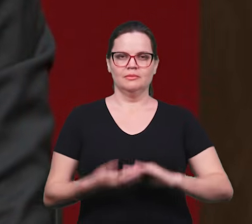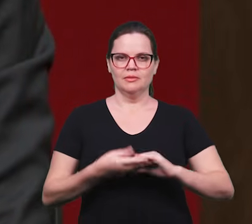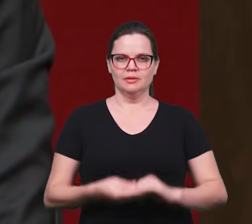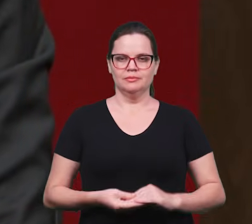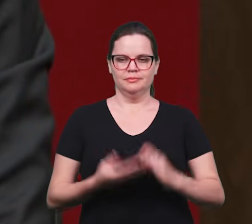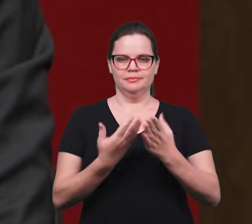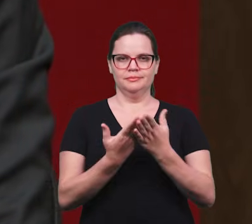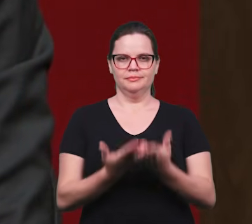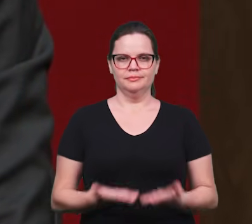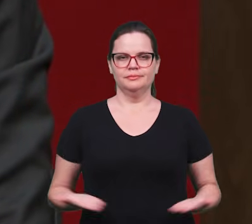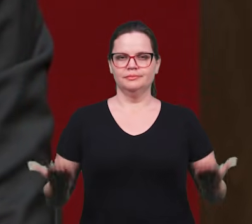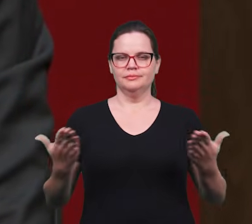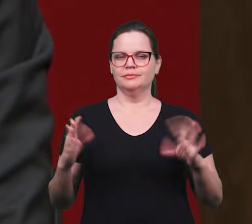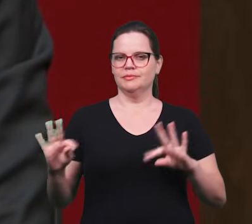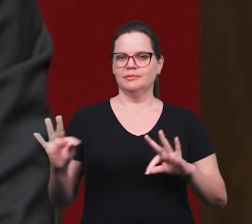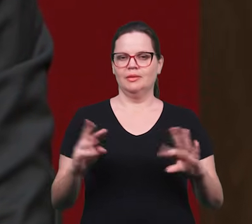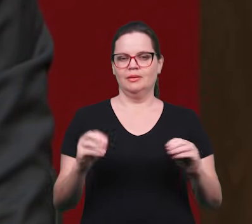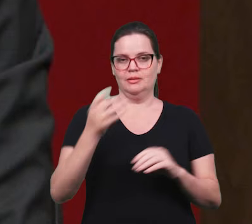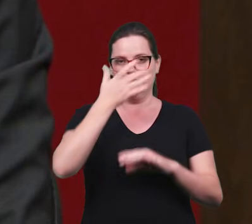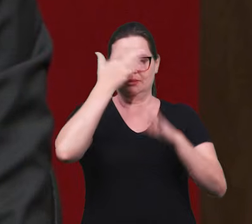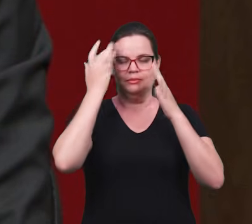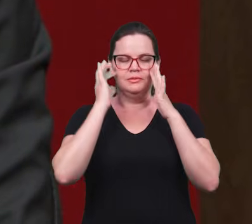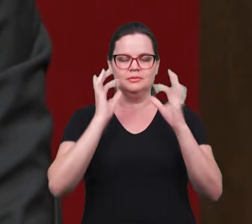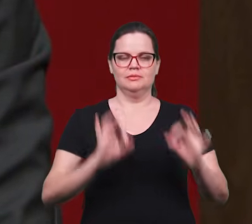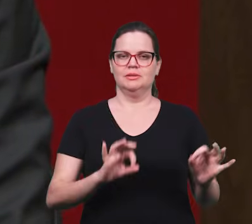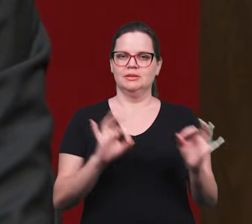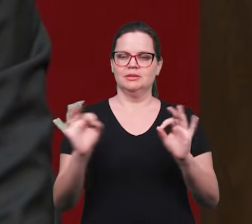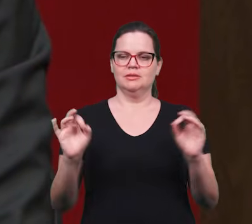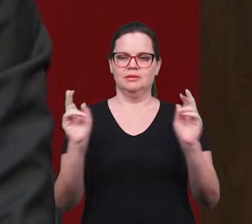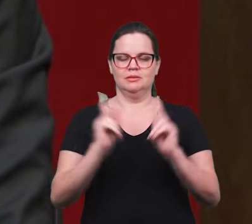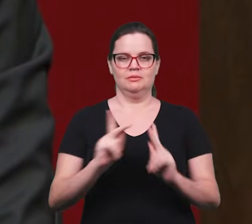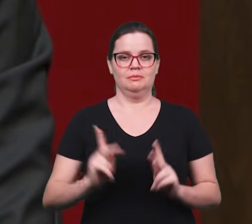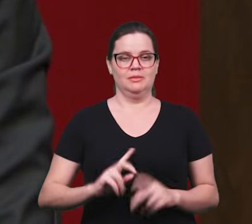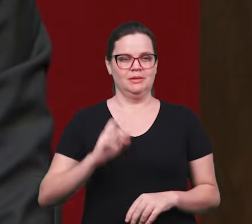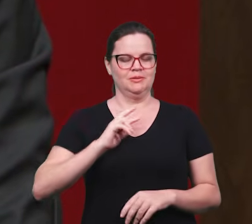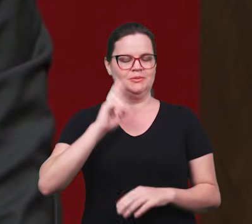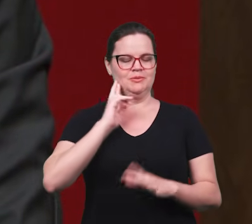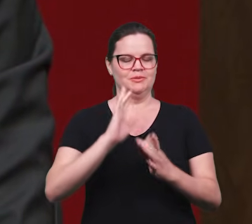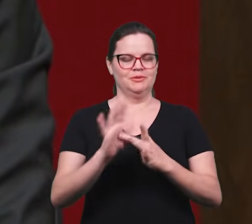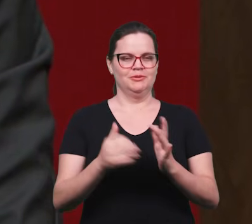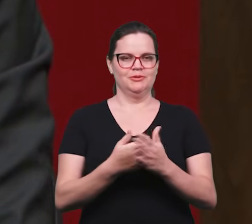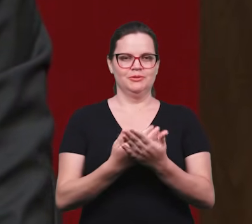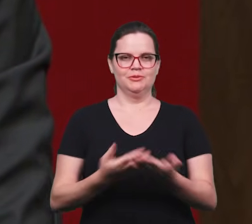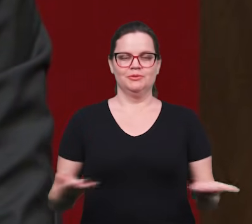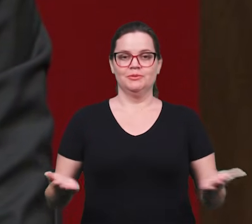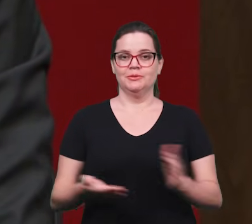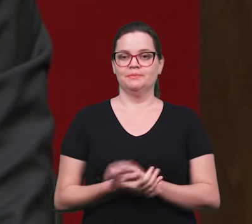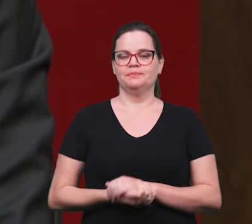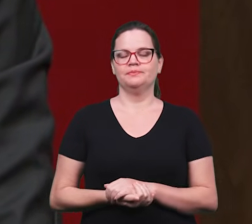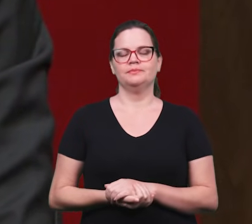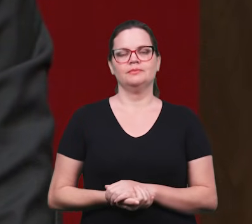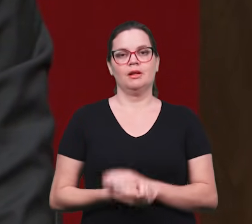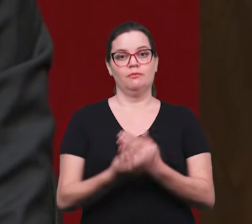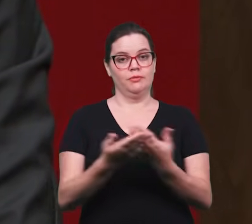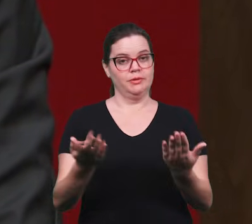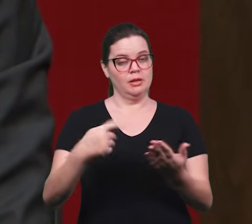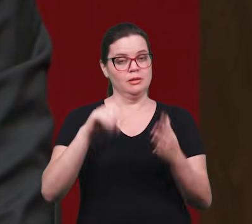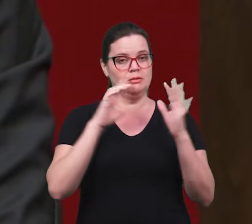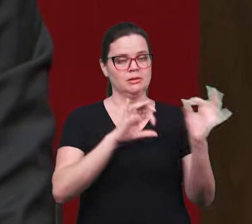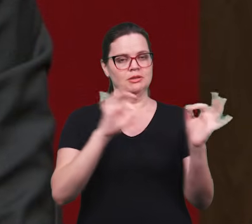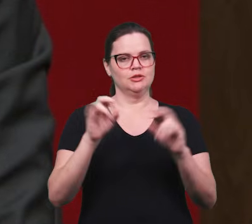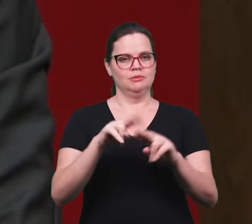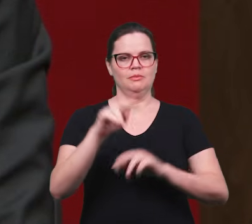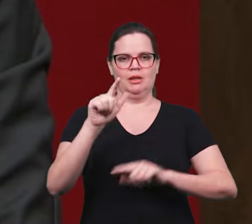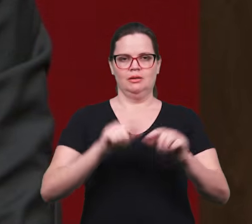Eu saúdo a todos que nos acompanham com a paz do Senhor Jesus, a você que está nos assistindo pela TV Manaim, também aqueles que estão